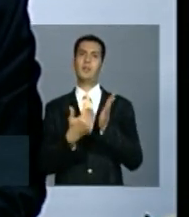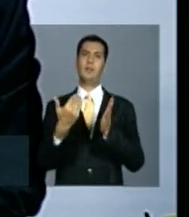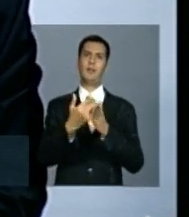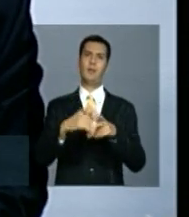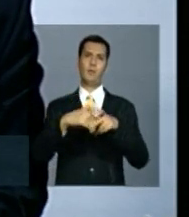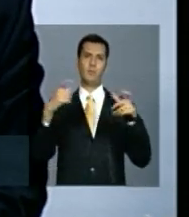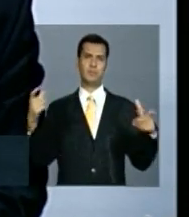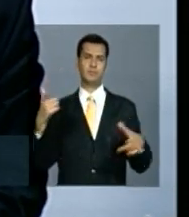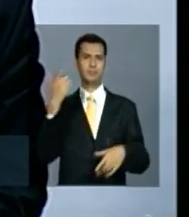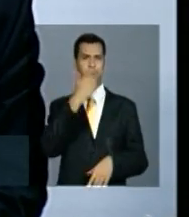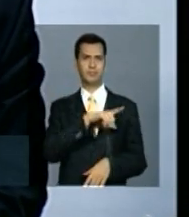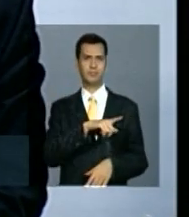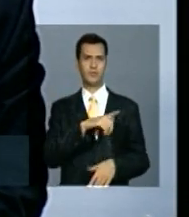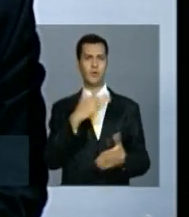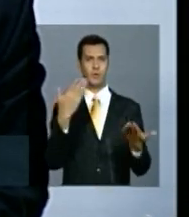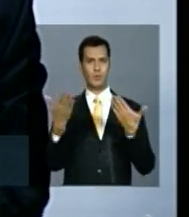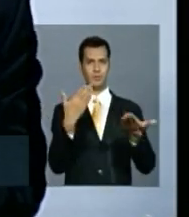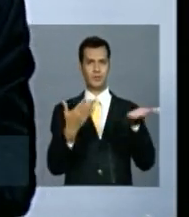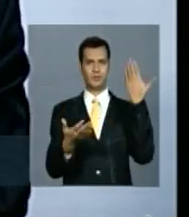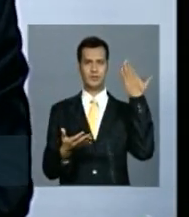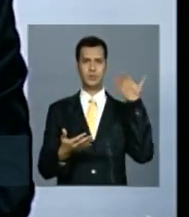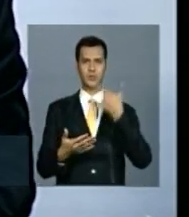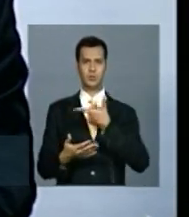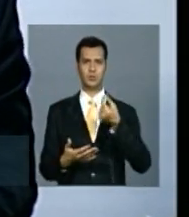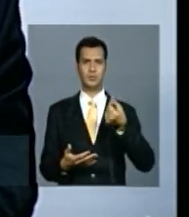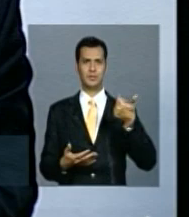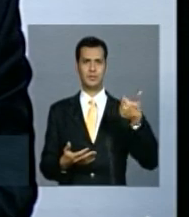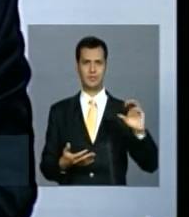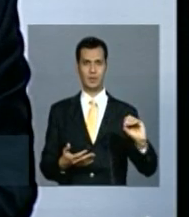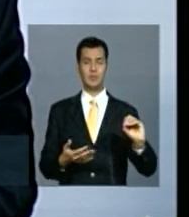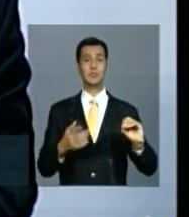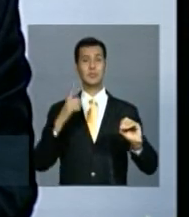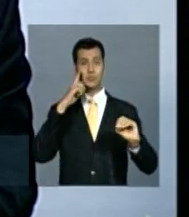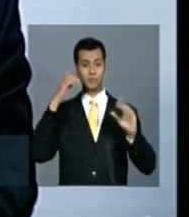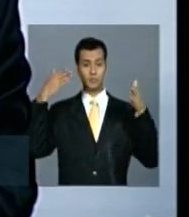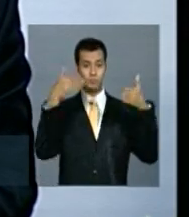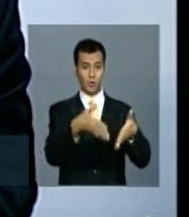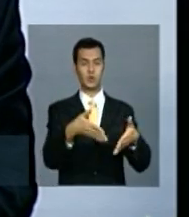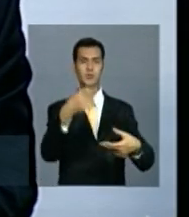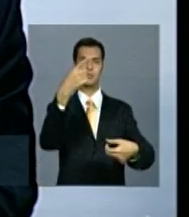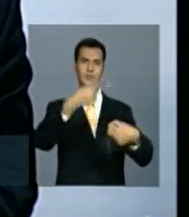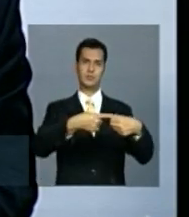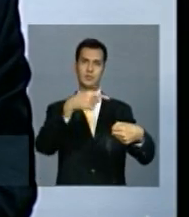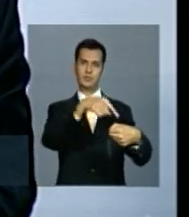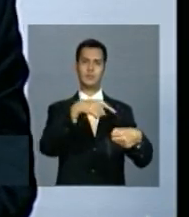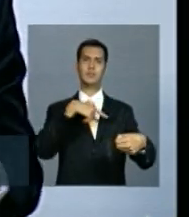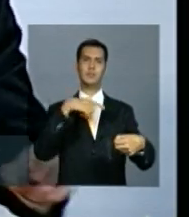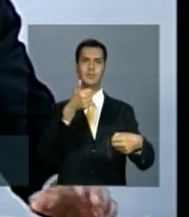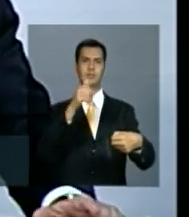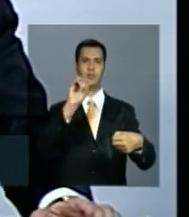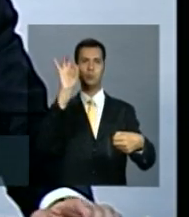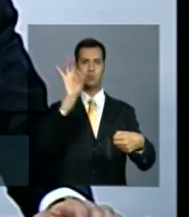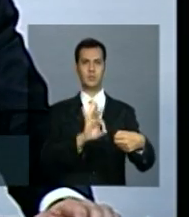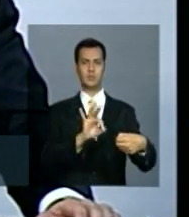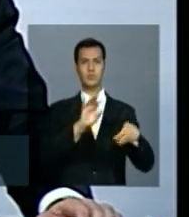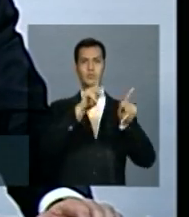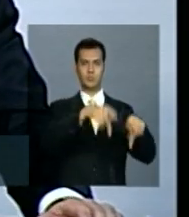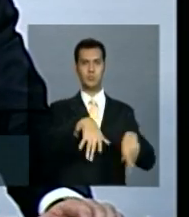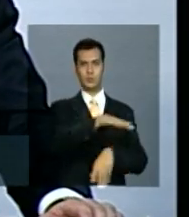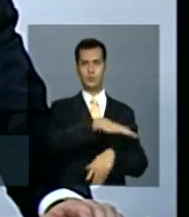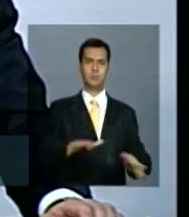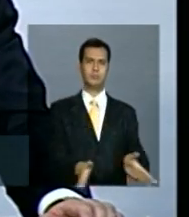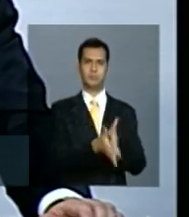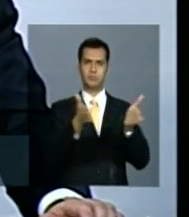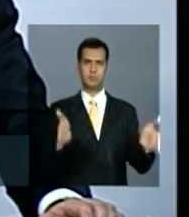com 2010 com uma concentração nos municípios que tenham pelo menos 10% da população em